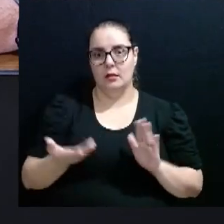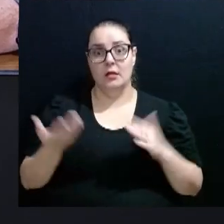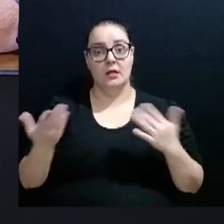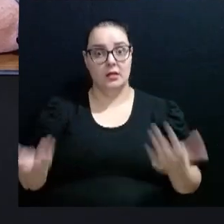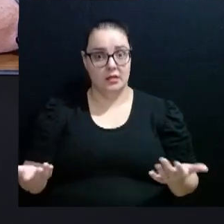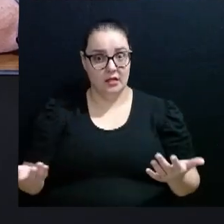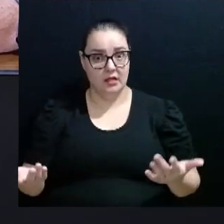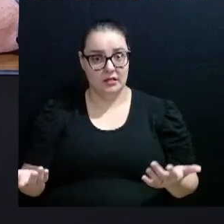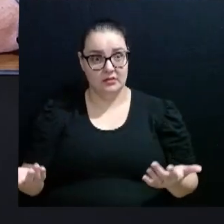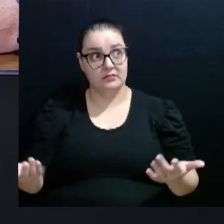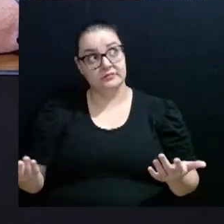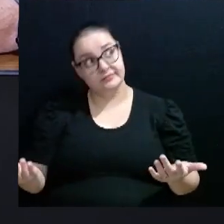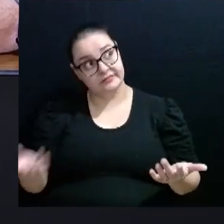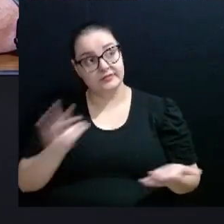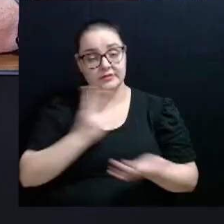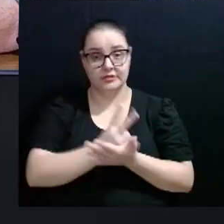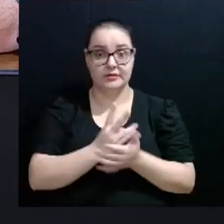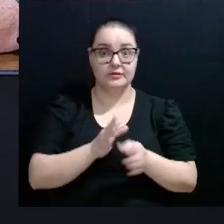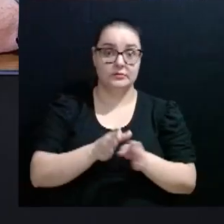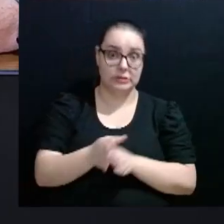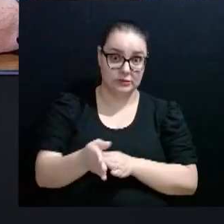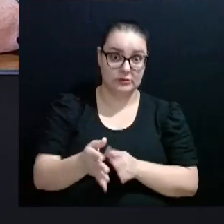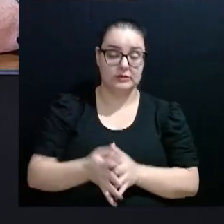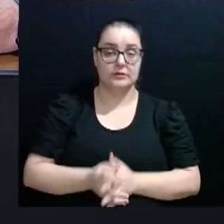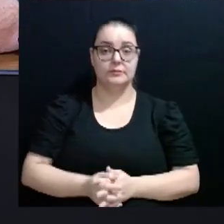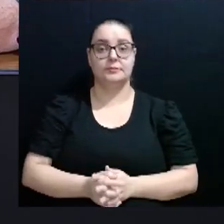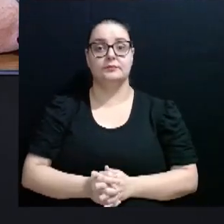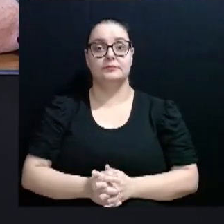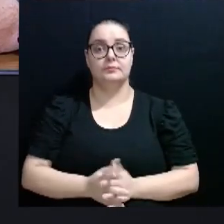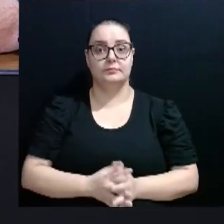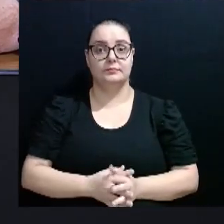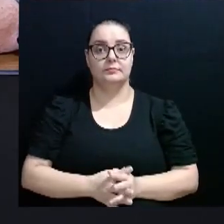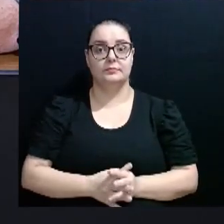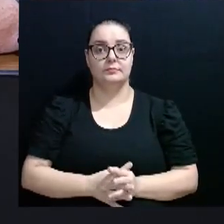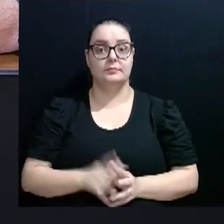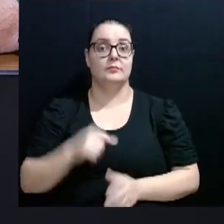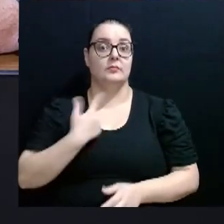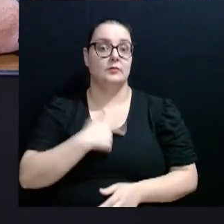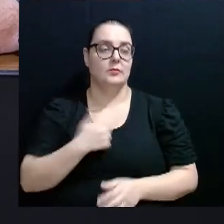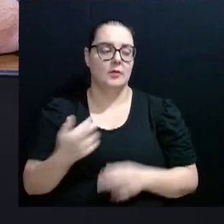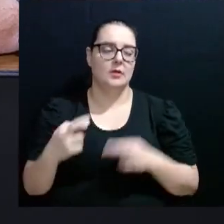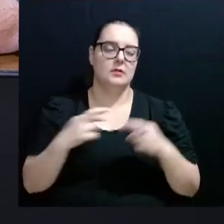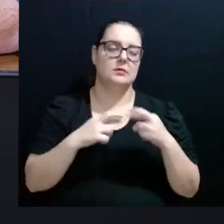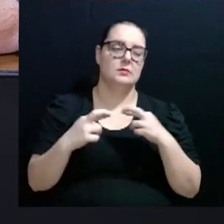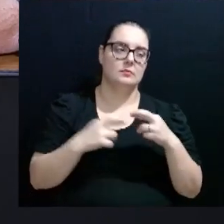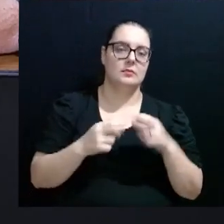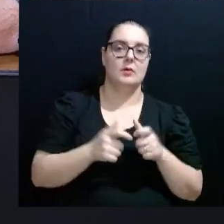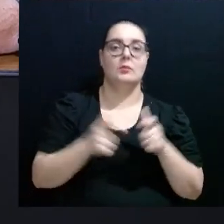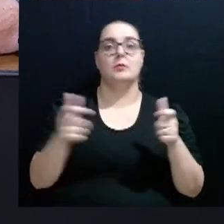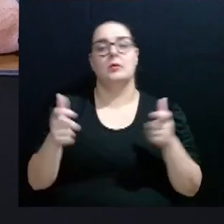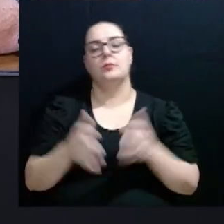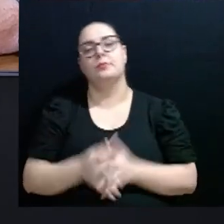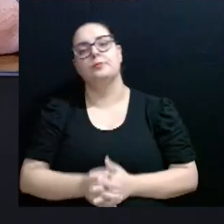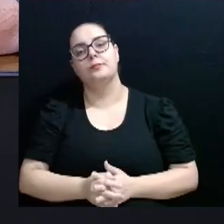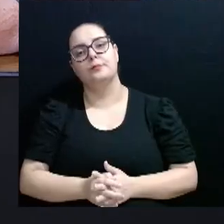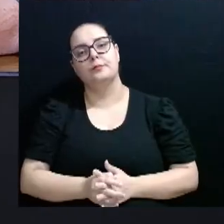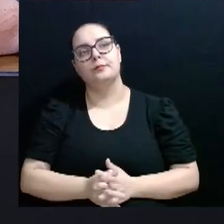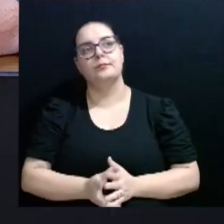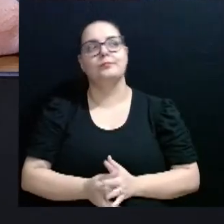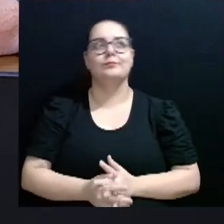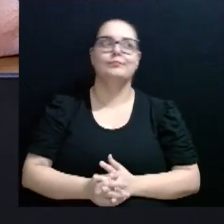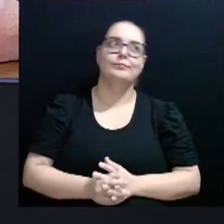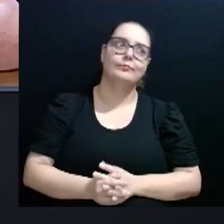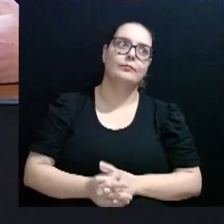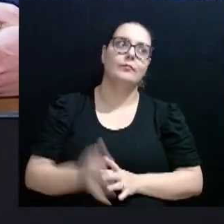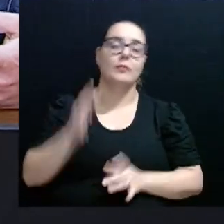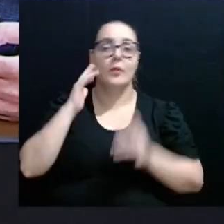eu sempre aconselho que nós temos que prever um pouco esse aumento, né? Às vezes, se você imagina que vai ter um